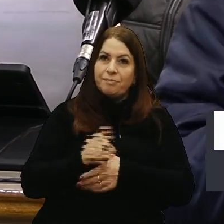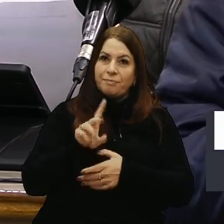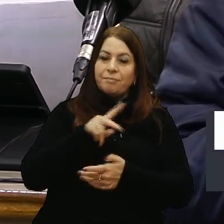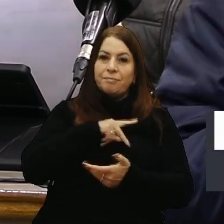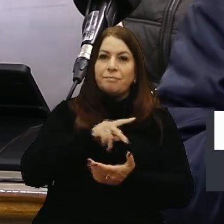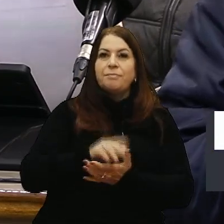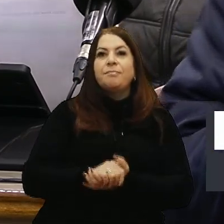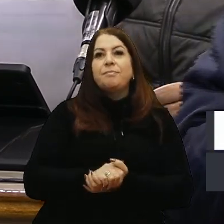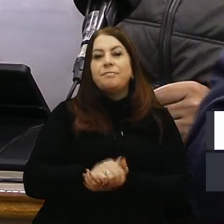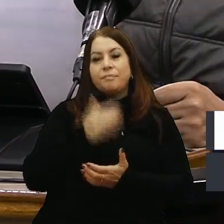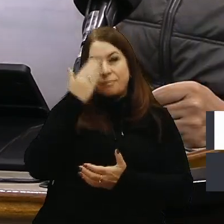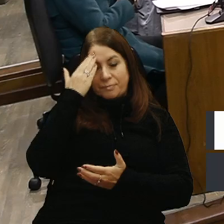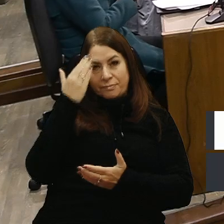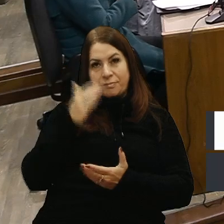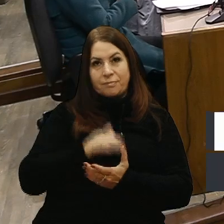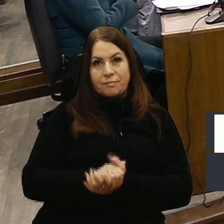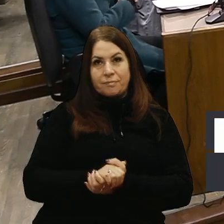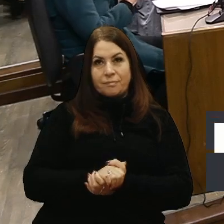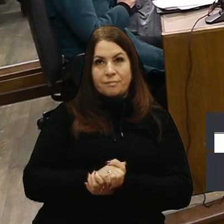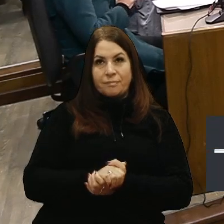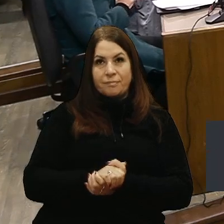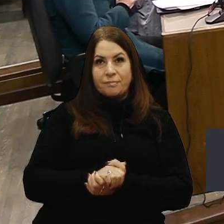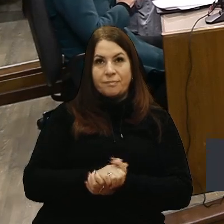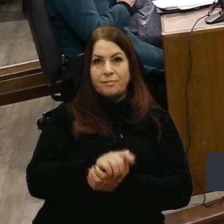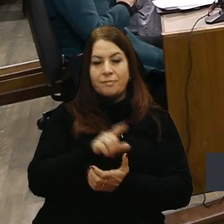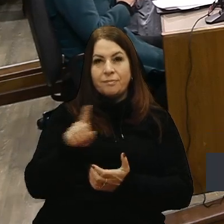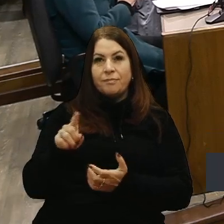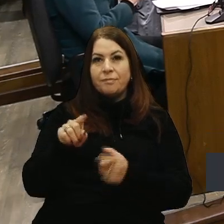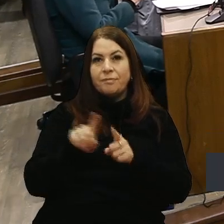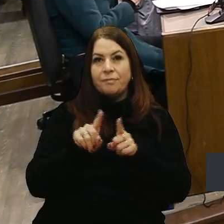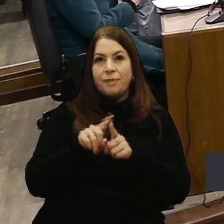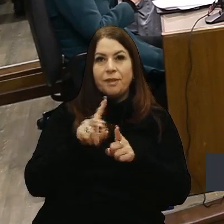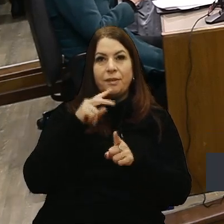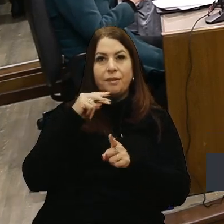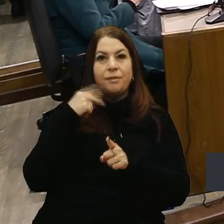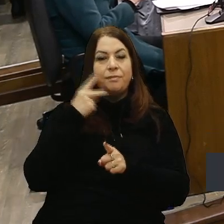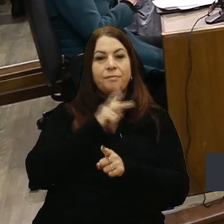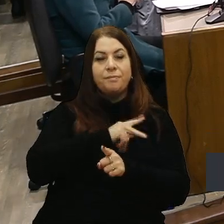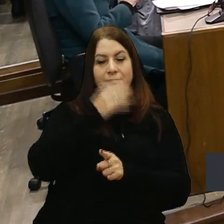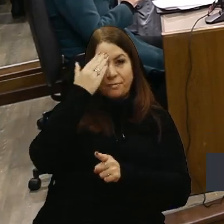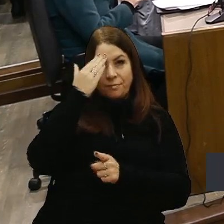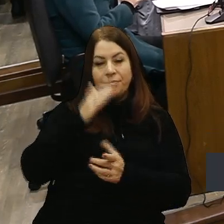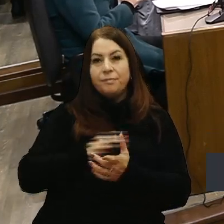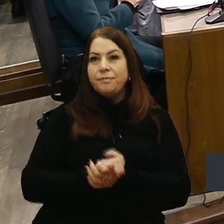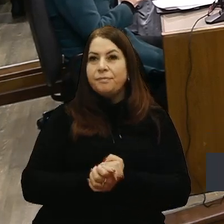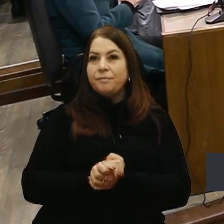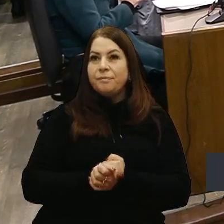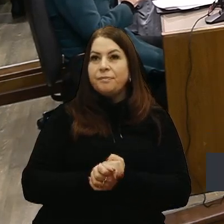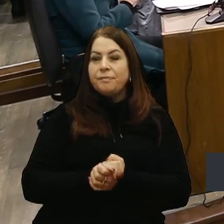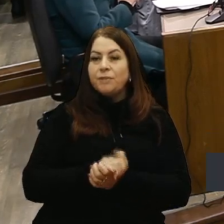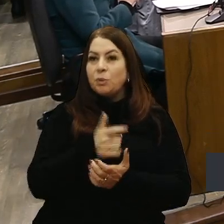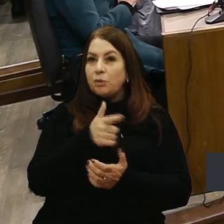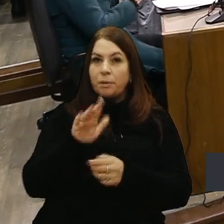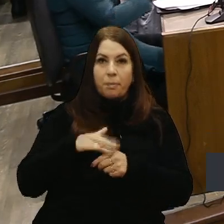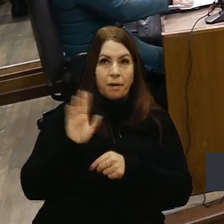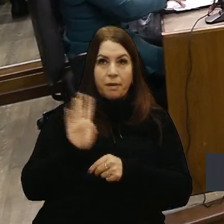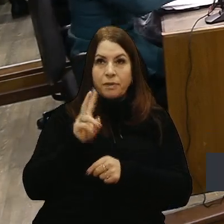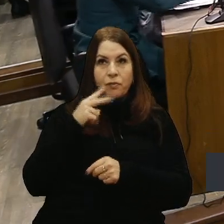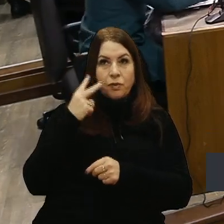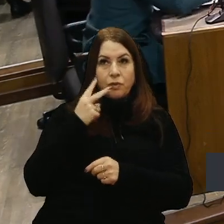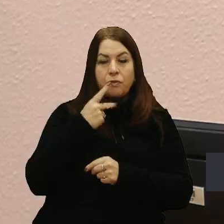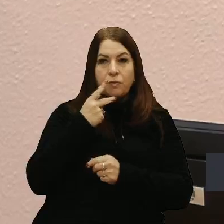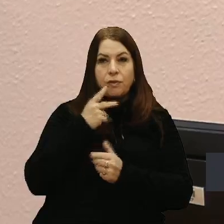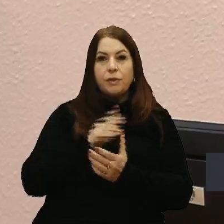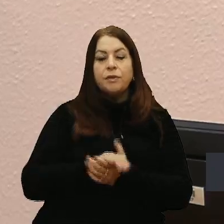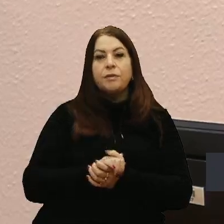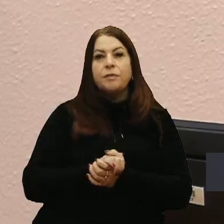senhor presidente. Muito obrigado. Obrigado, vereador Pedro Rodrigues, pela manifestação. Não tendo mais